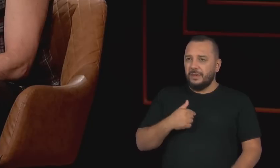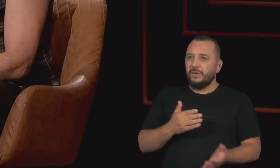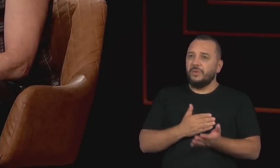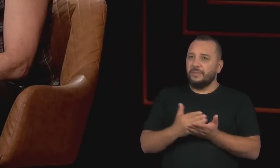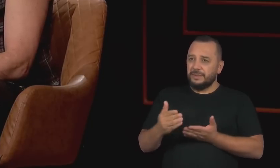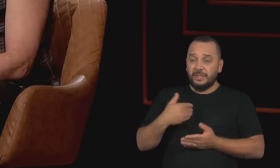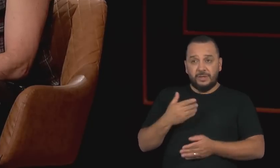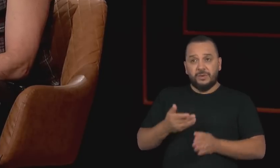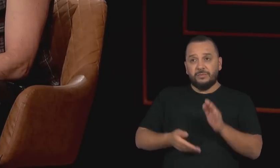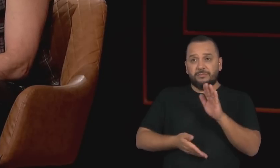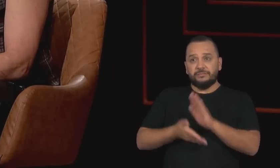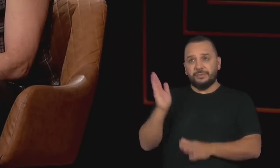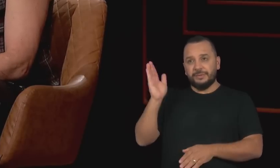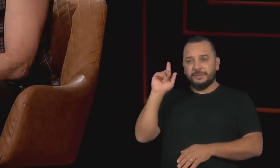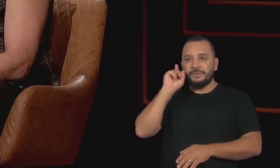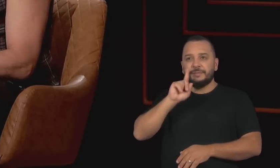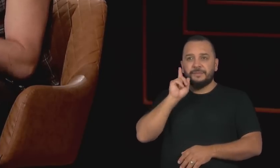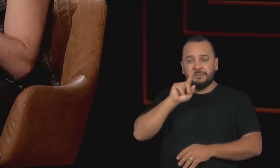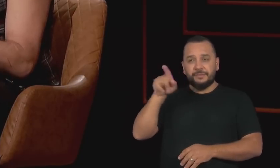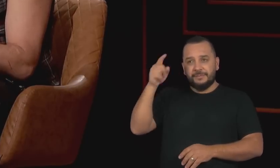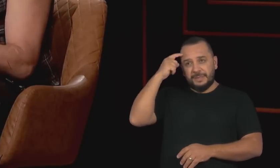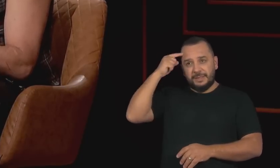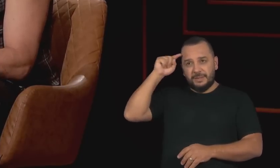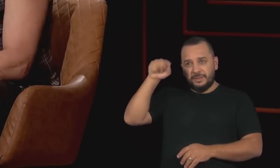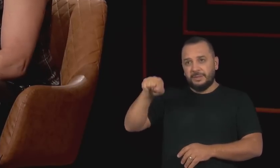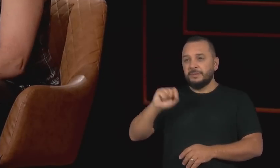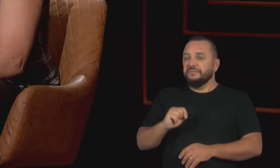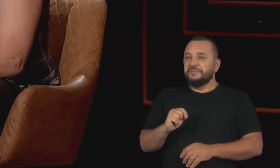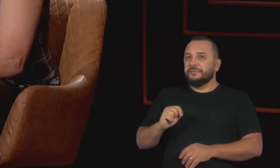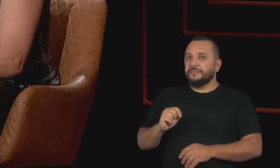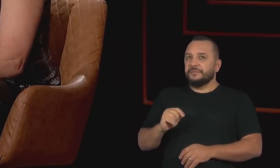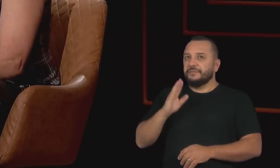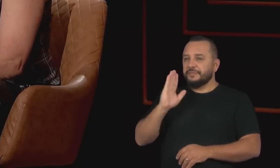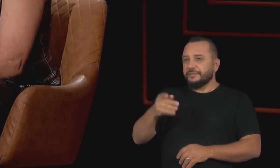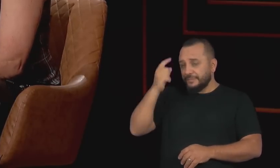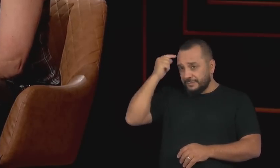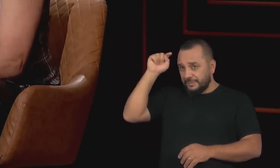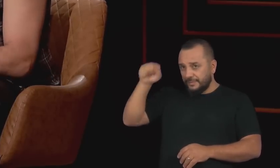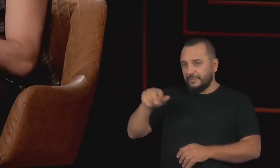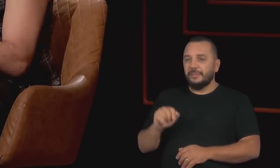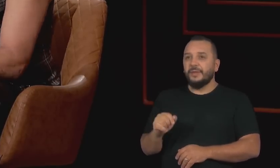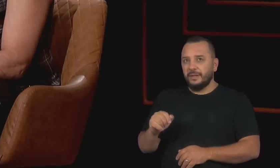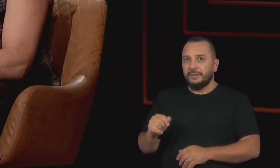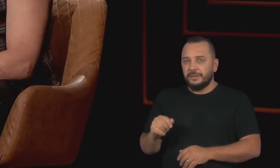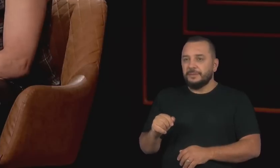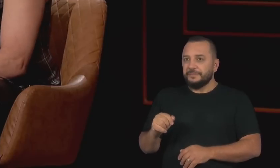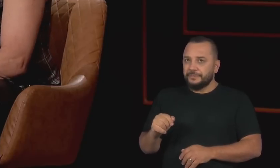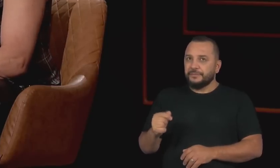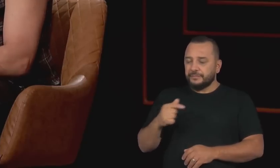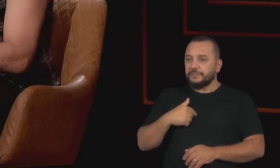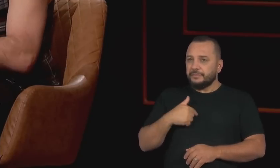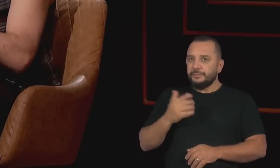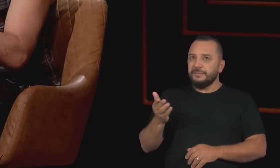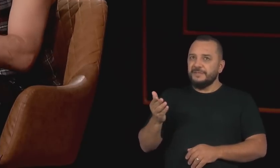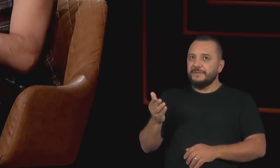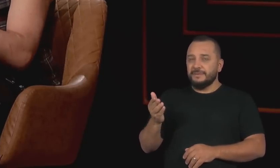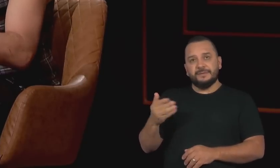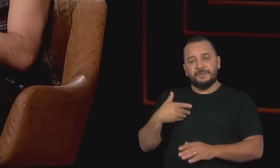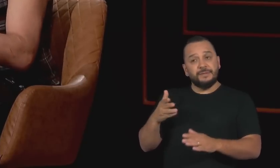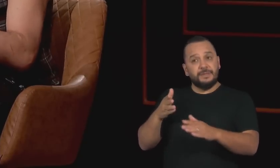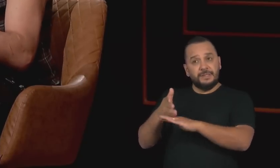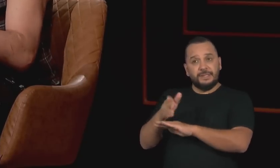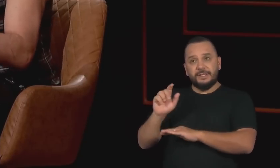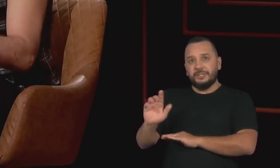Quando eu fui para os Estados Unidos, eu já fui com isso em mente também, porque eu tinha isso em mente e tal. E chegando lá, primeiro entrei no Cycle 69 e depois com